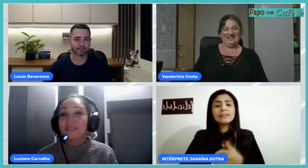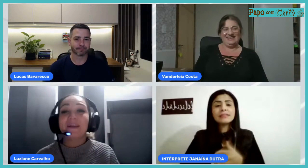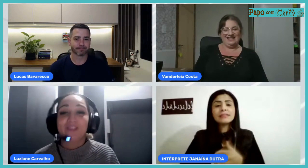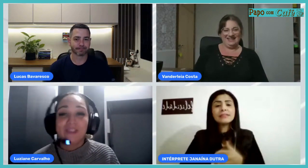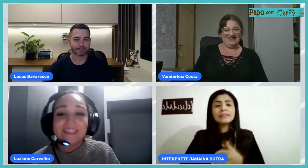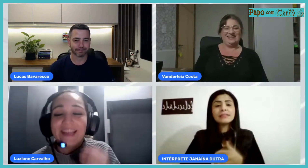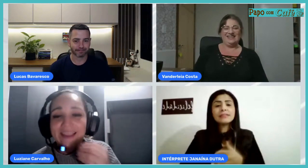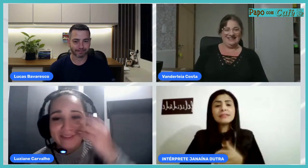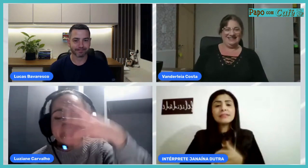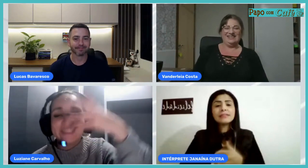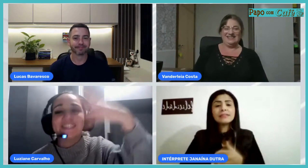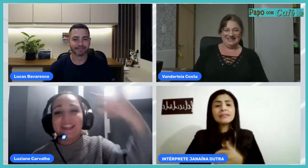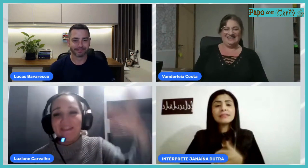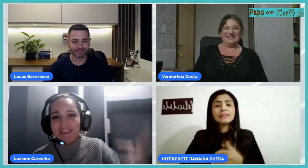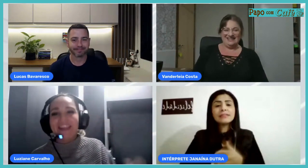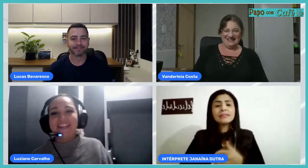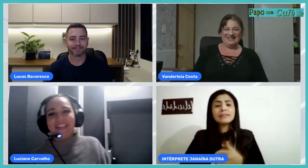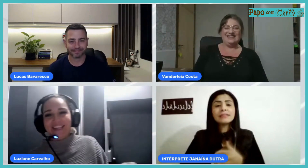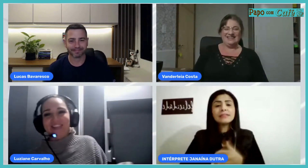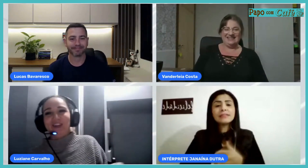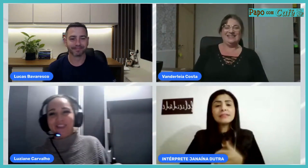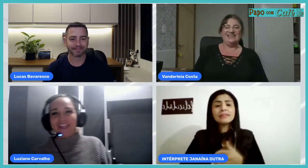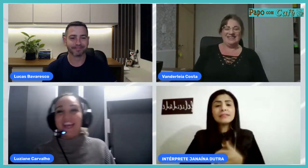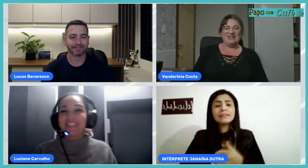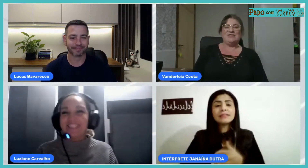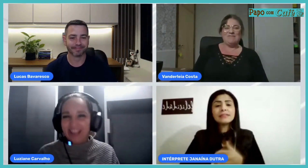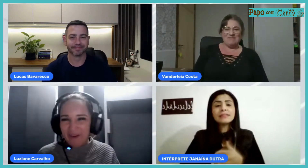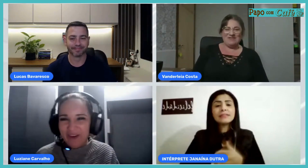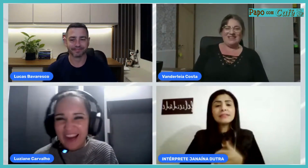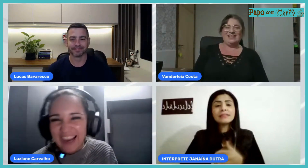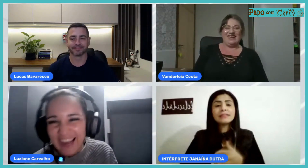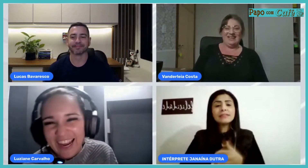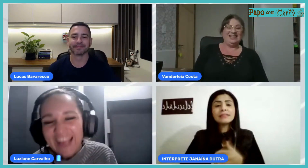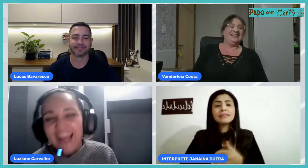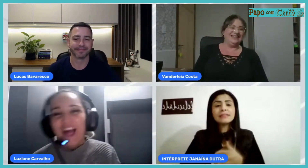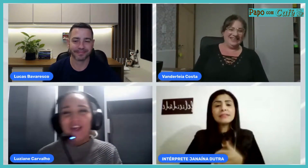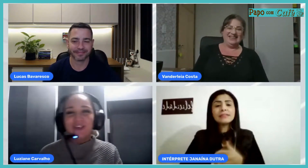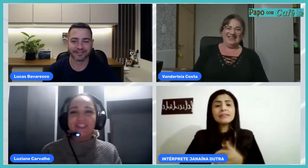As duas, nós, né, vamos descrever aqui a nossa reação.